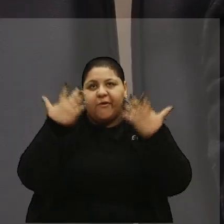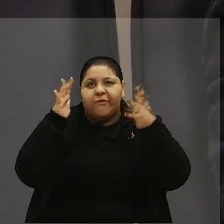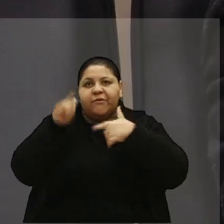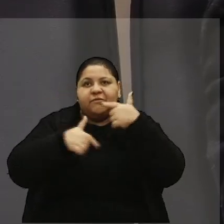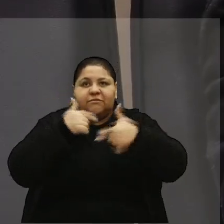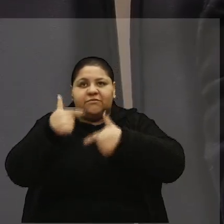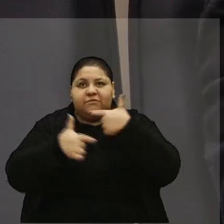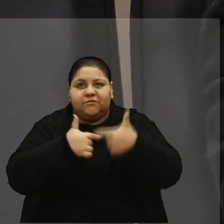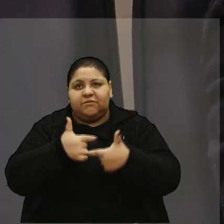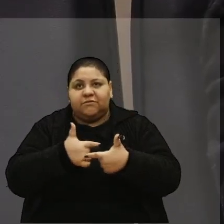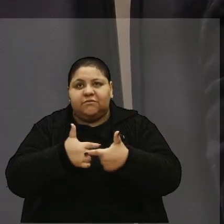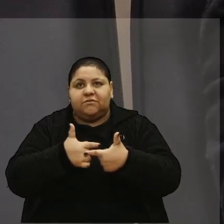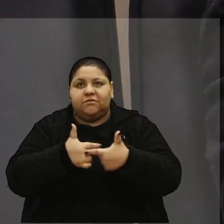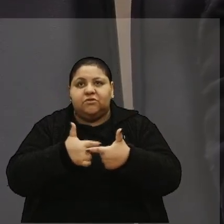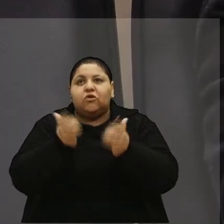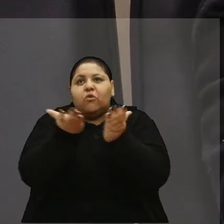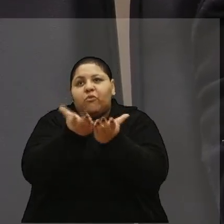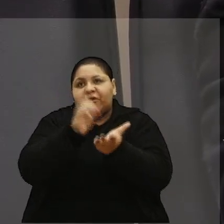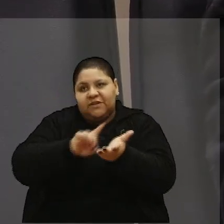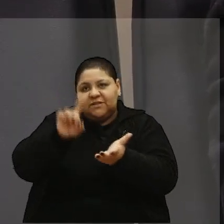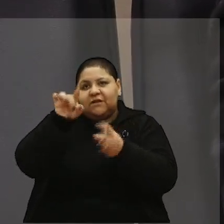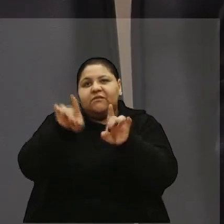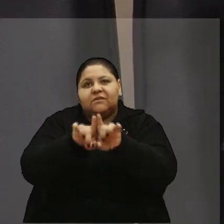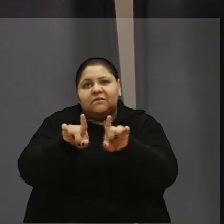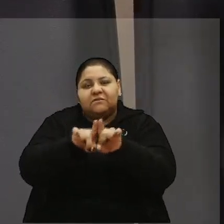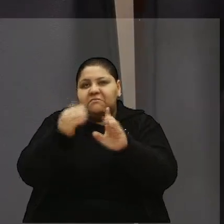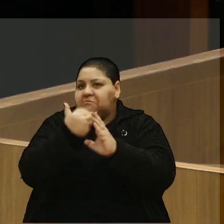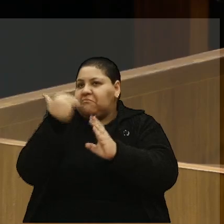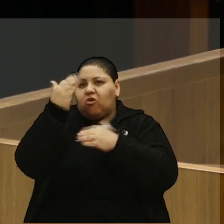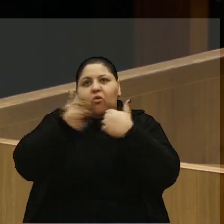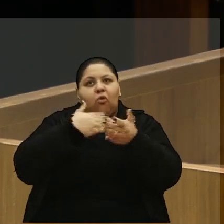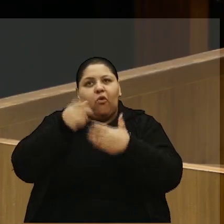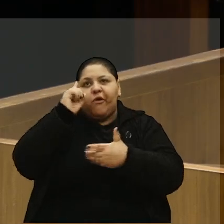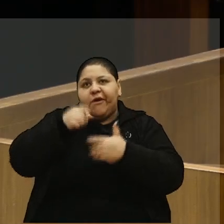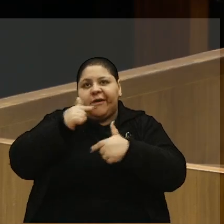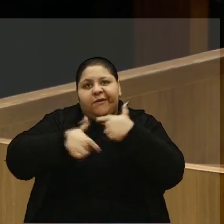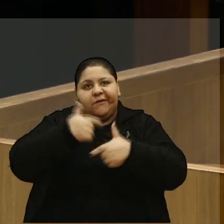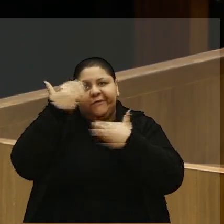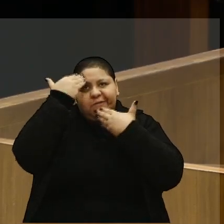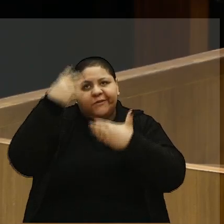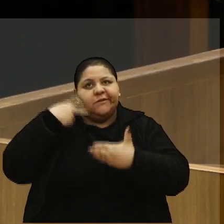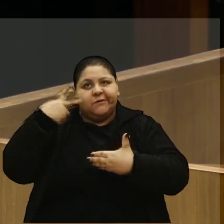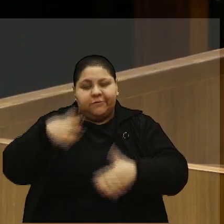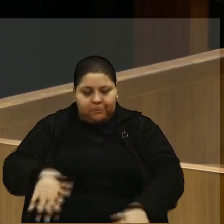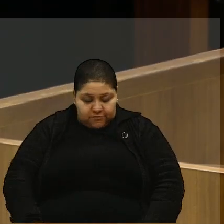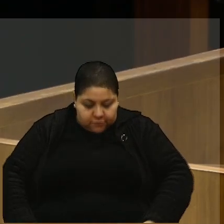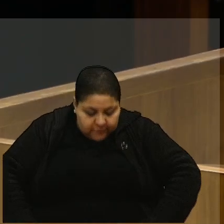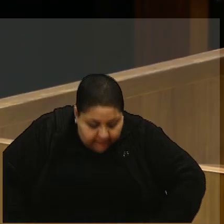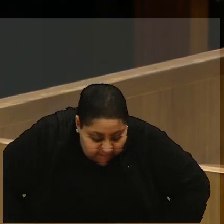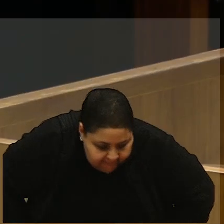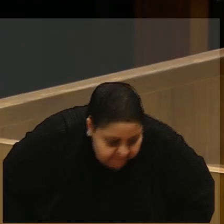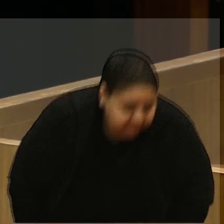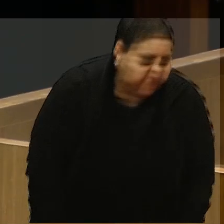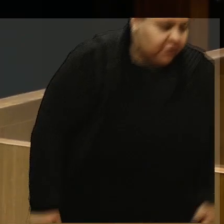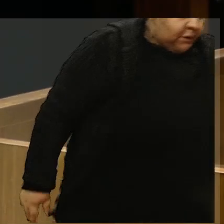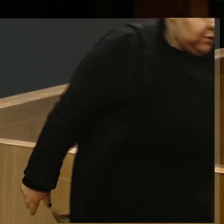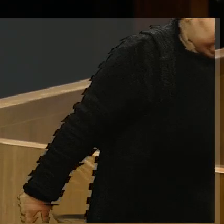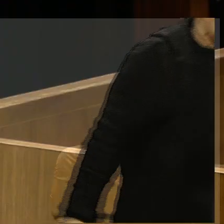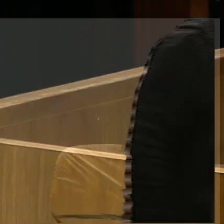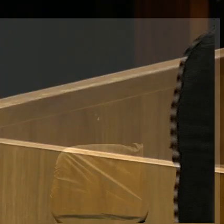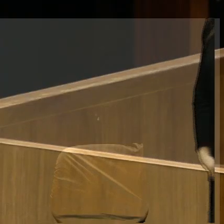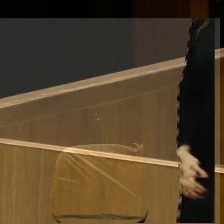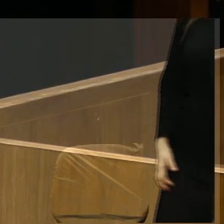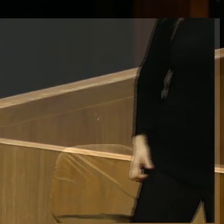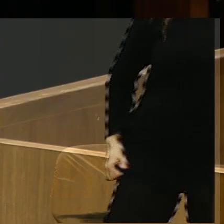trabalho como cristão também, que isso aí está acima de qualquer mandato. Obrigado, vereador. Vereador Mauro, meus cumprimentos ao senhor pela sua